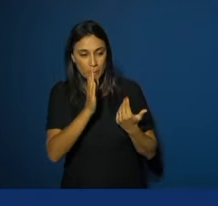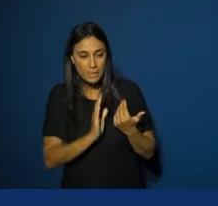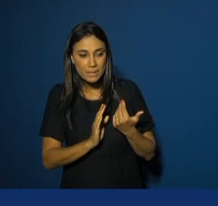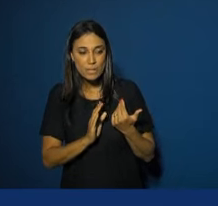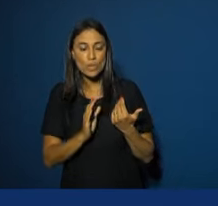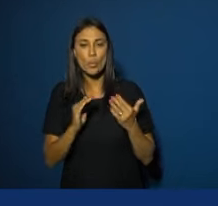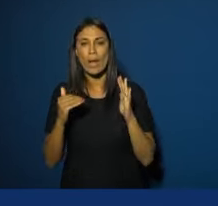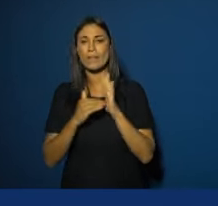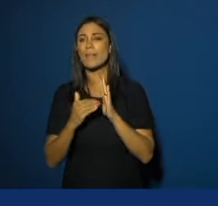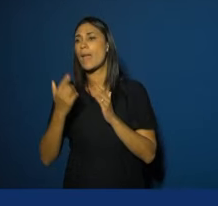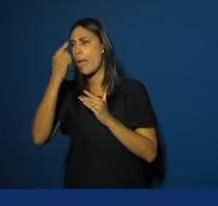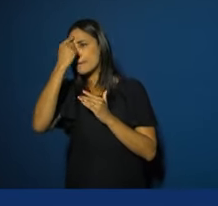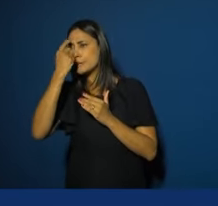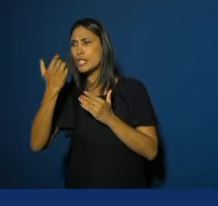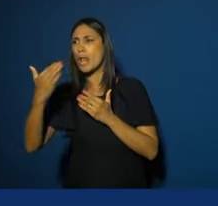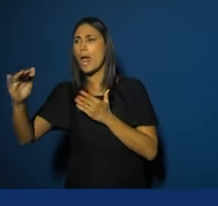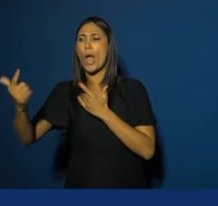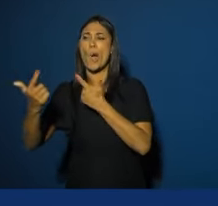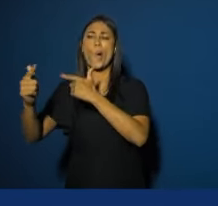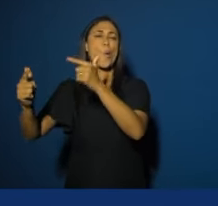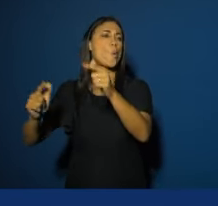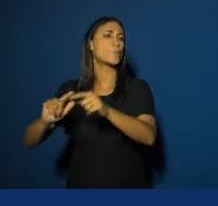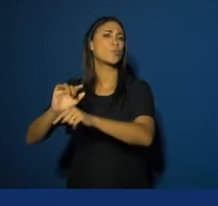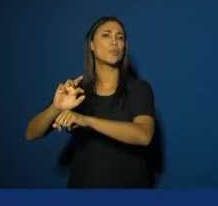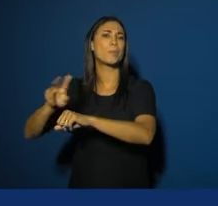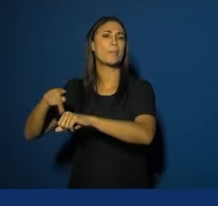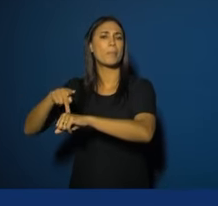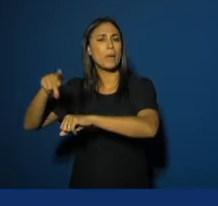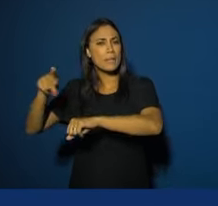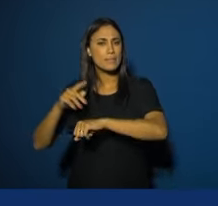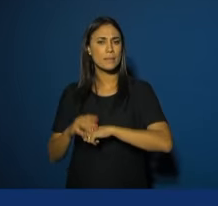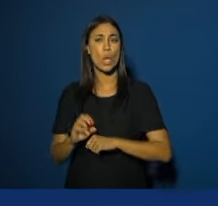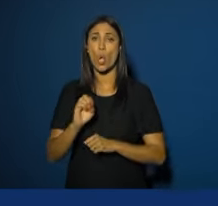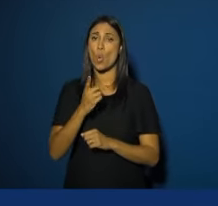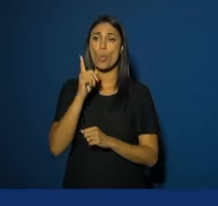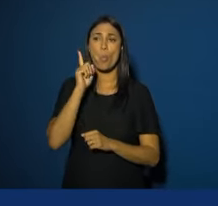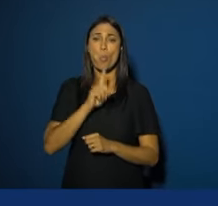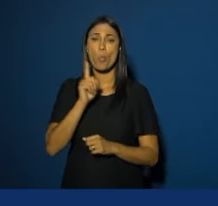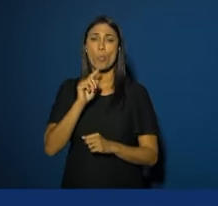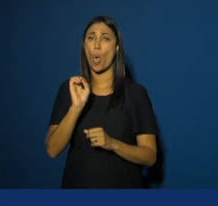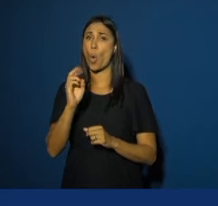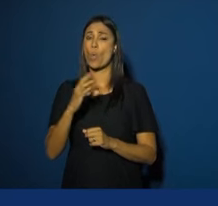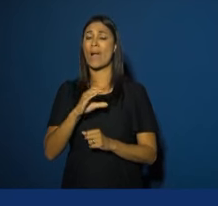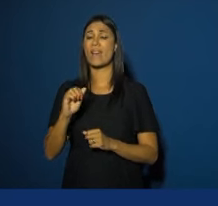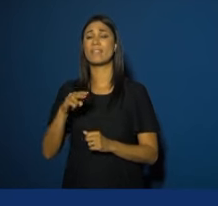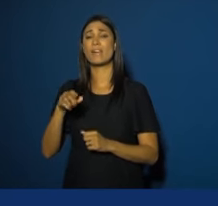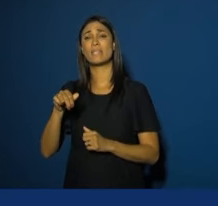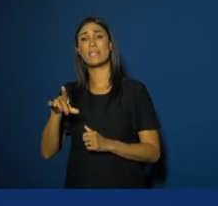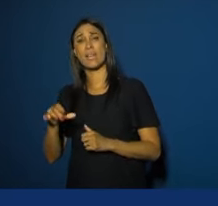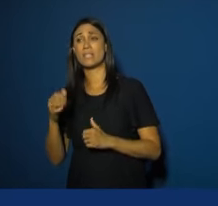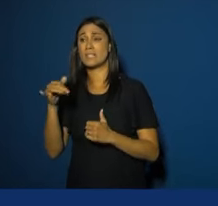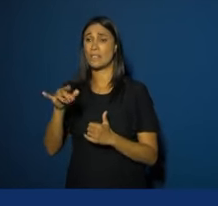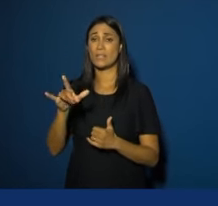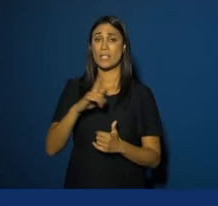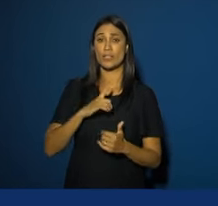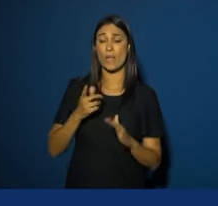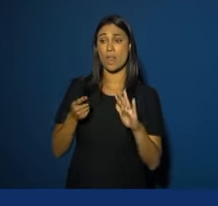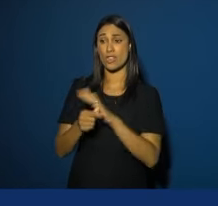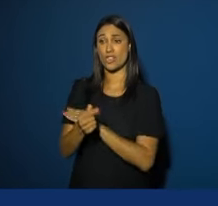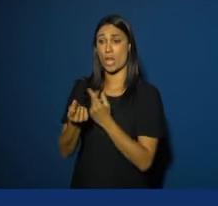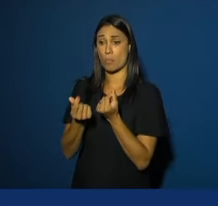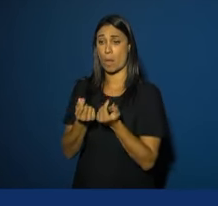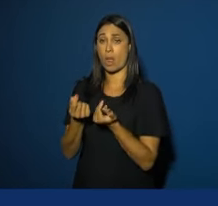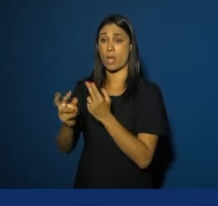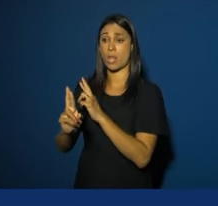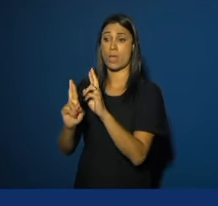Arábia Saudita da índia de Singapura ou dos Estados Unidos ou do Canadá se você colocar um recurso aqui em